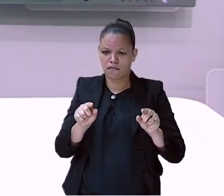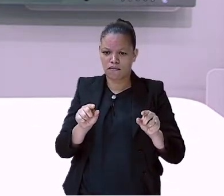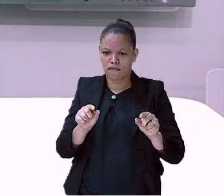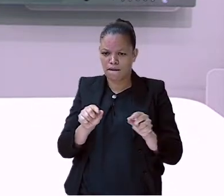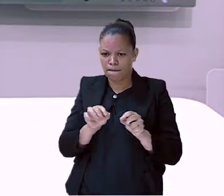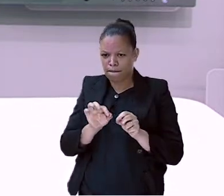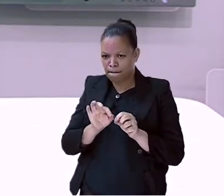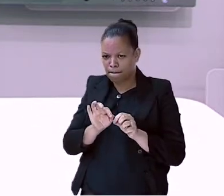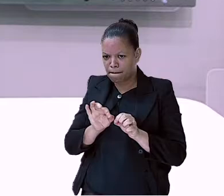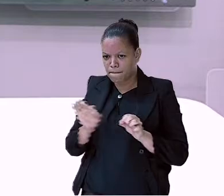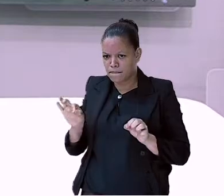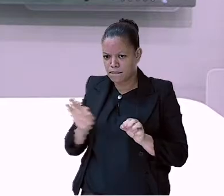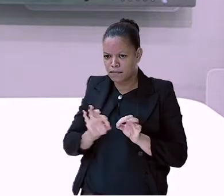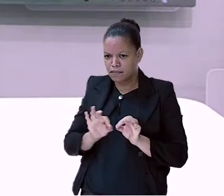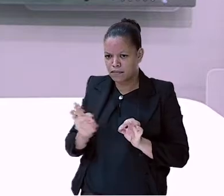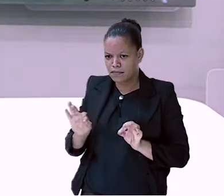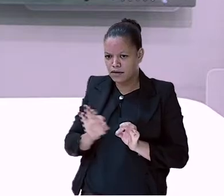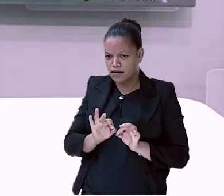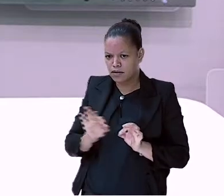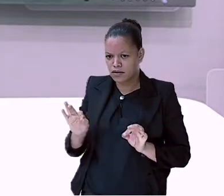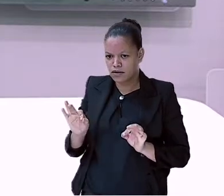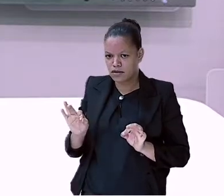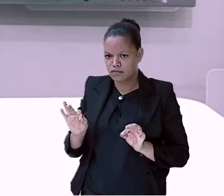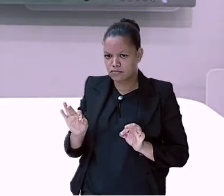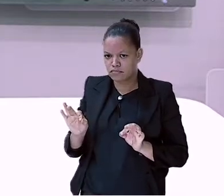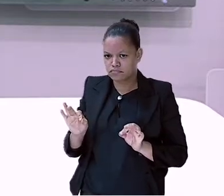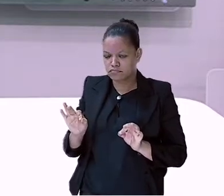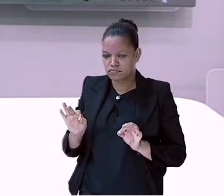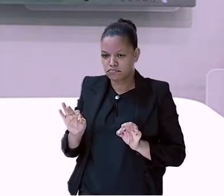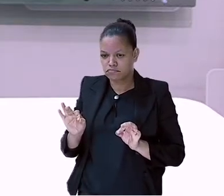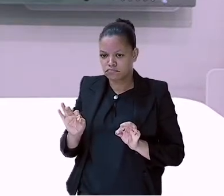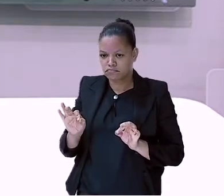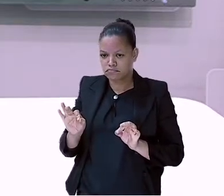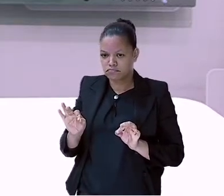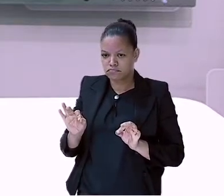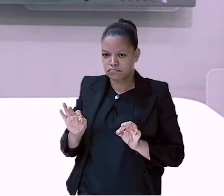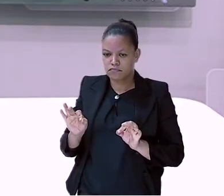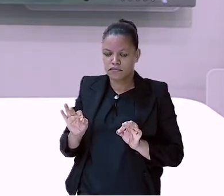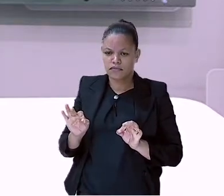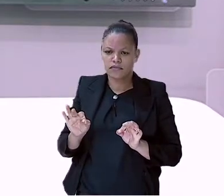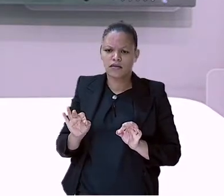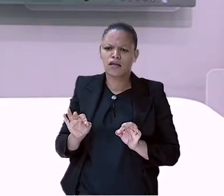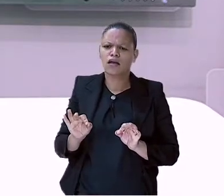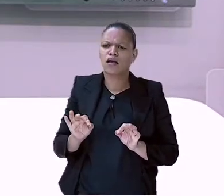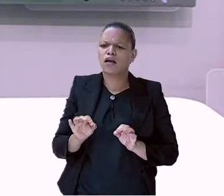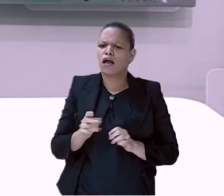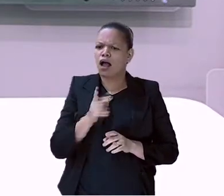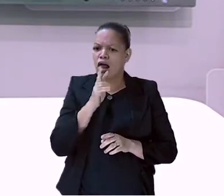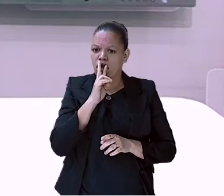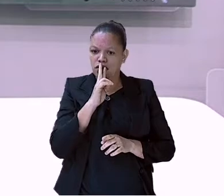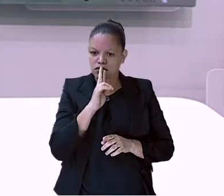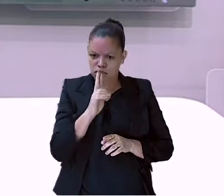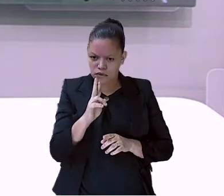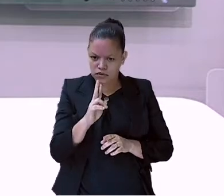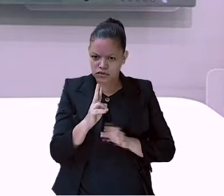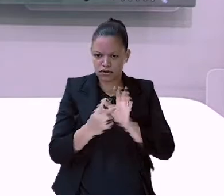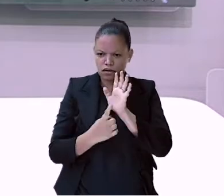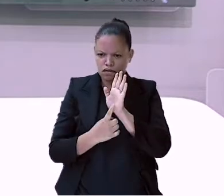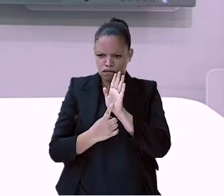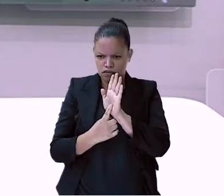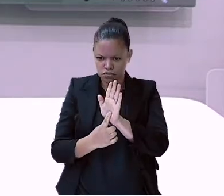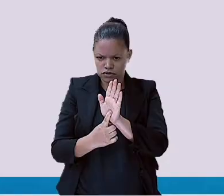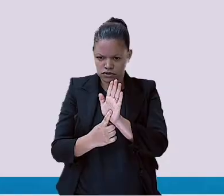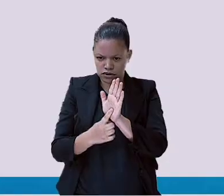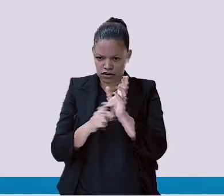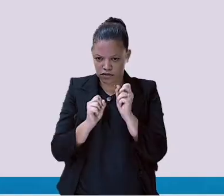ele excedeu o risquinho que fica aqui na metade da sua régua. Se você observar, aqui na imagem você